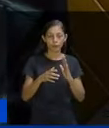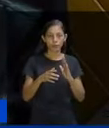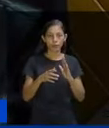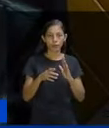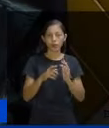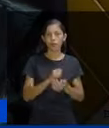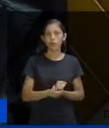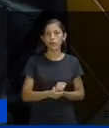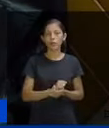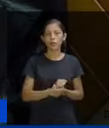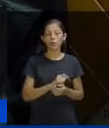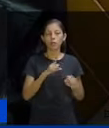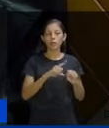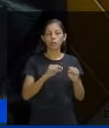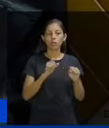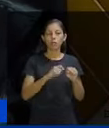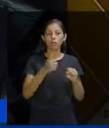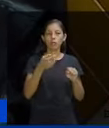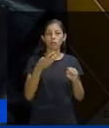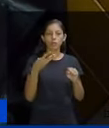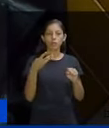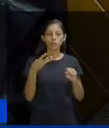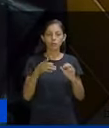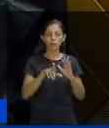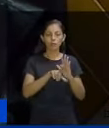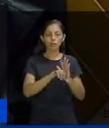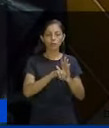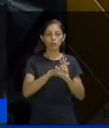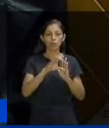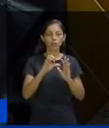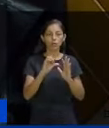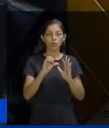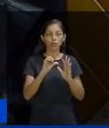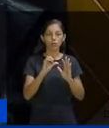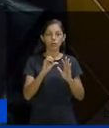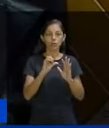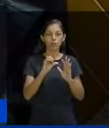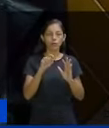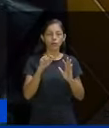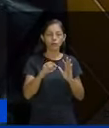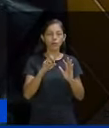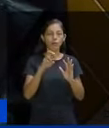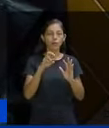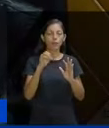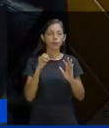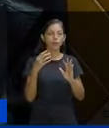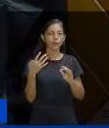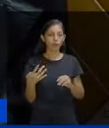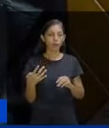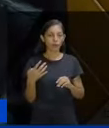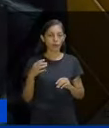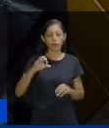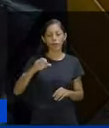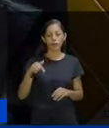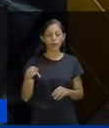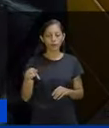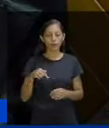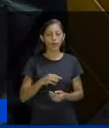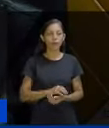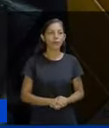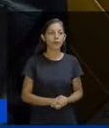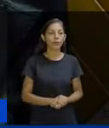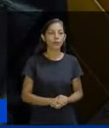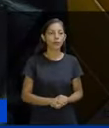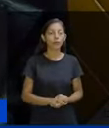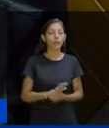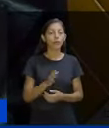13 da Lei 9.504, de 97. O DRAP do partido foi deferido em 25 de